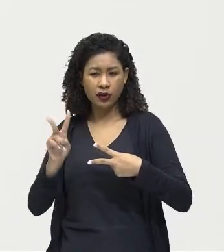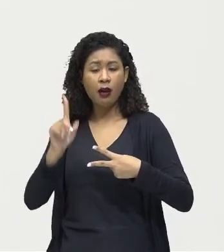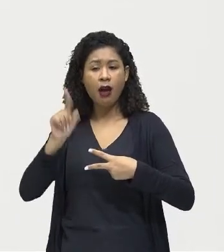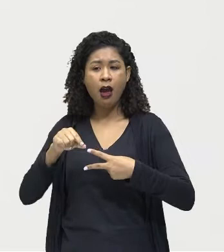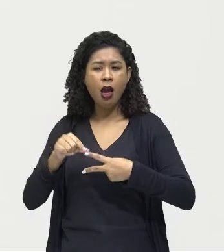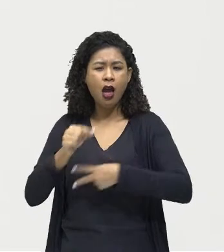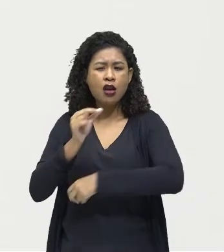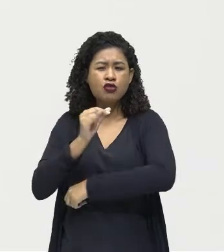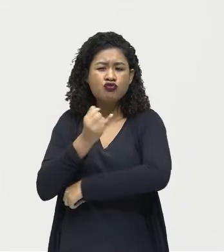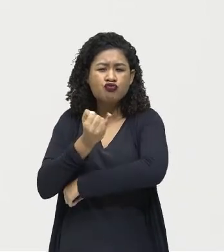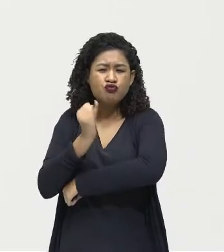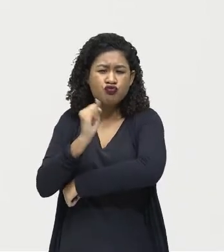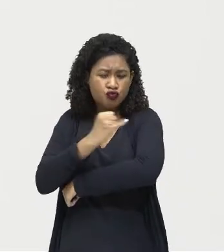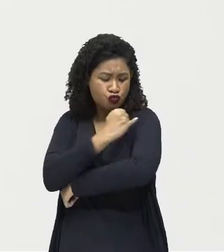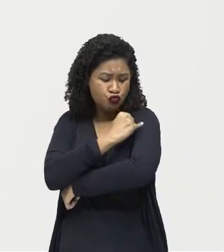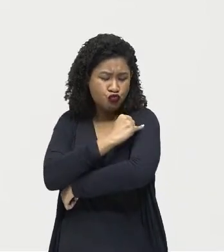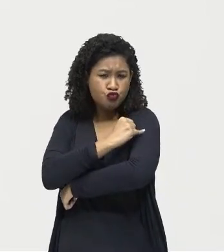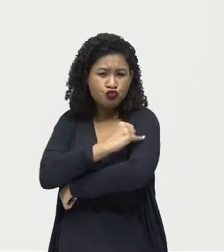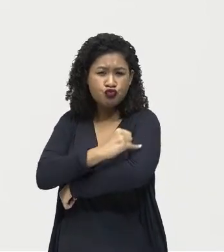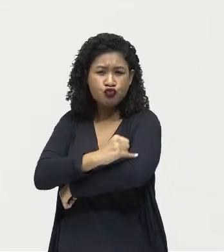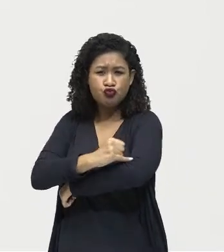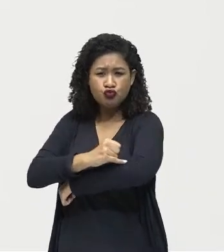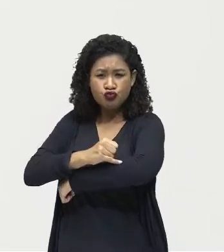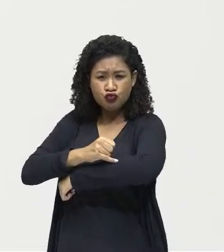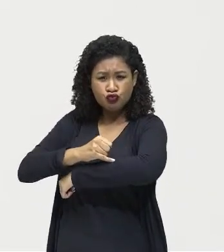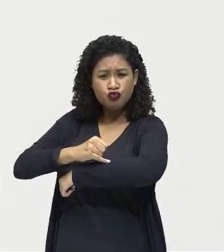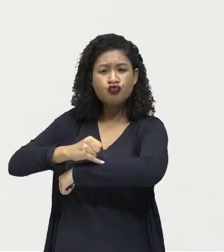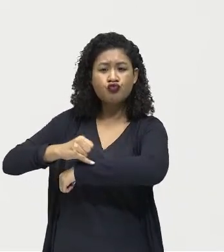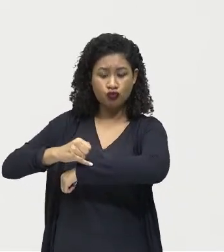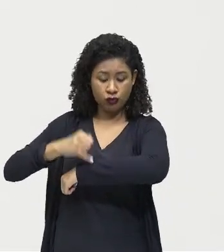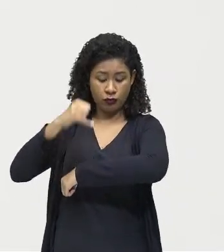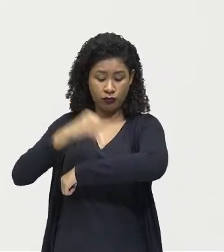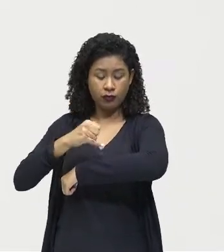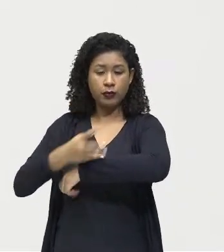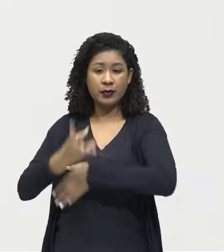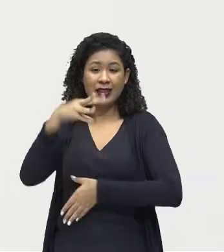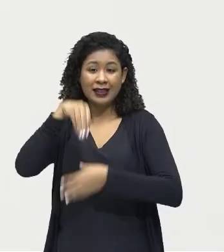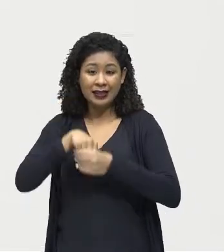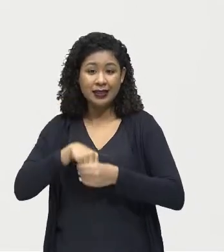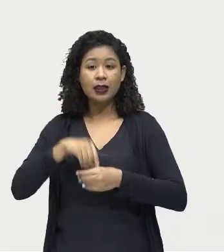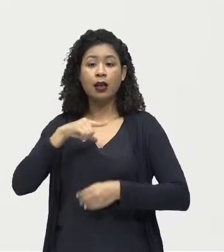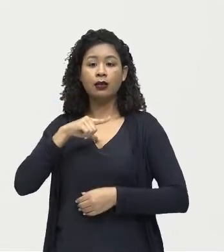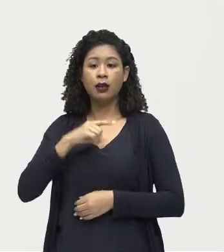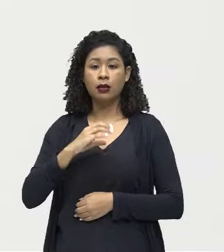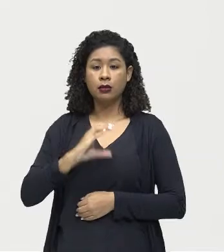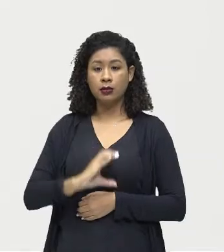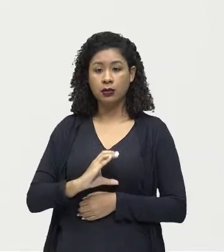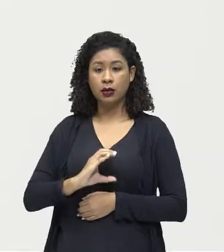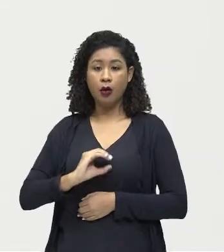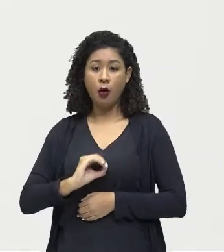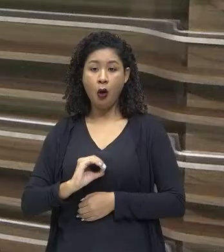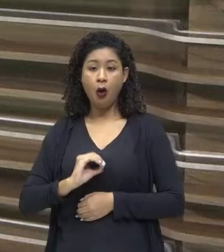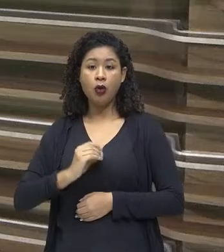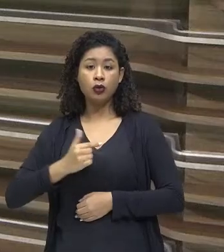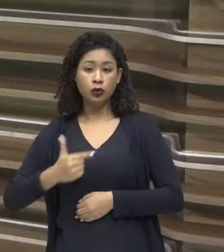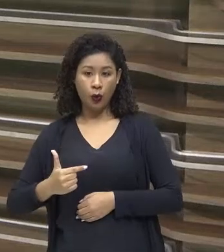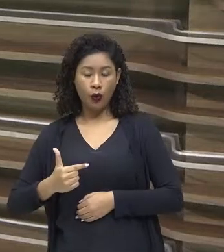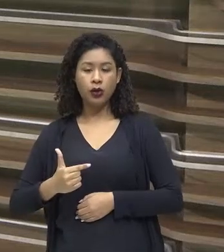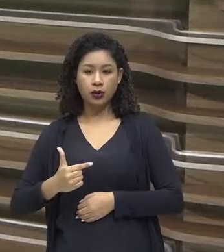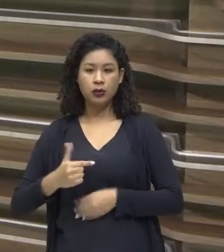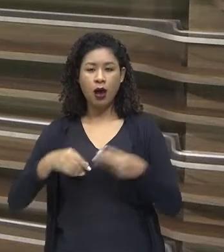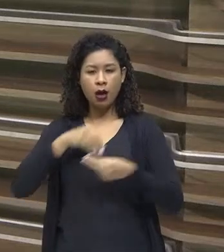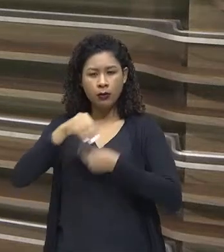ter um sangue ali rico em gás carbônico. Tá? Então, ela vai trazer aquele sangue rico em gás carbônico para o nosso